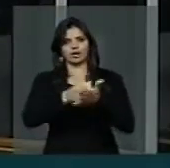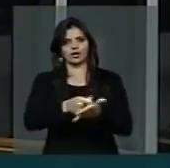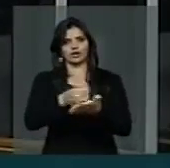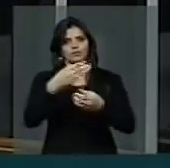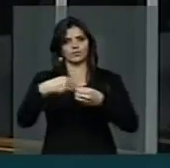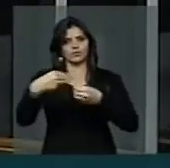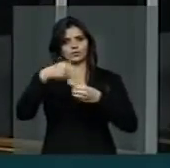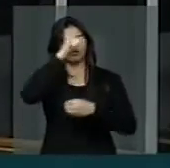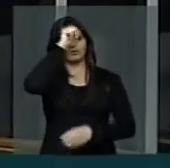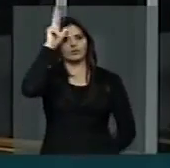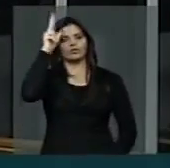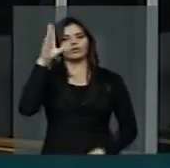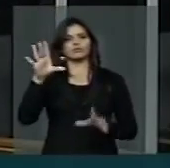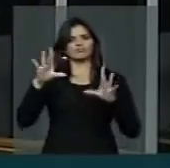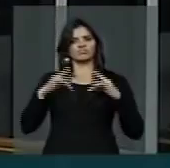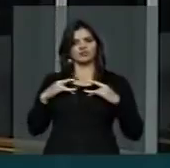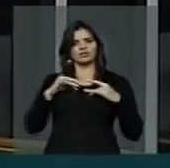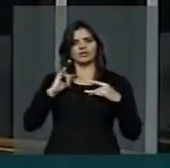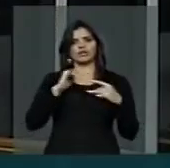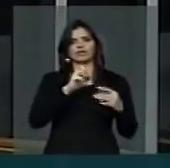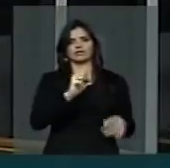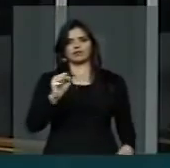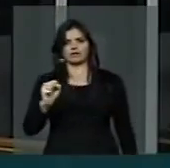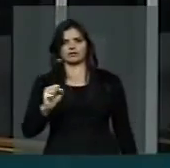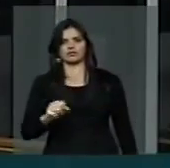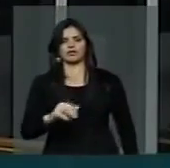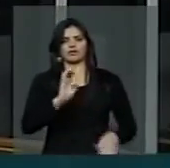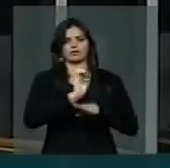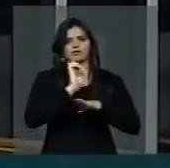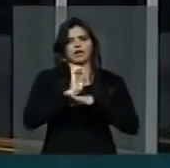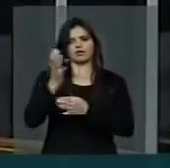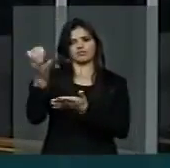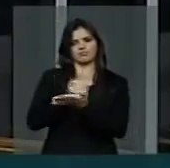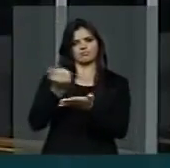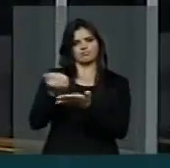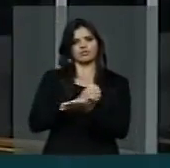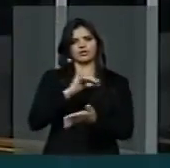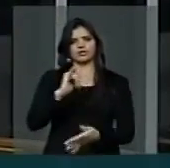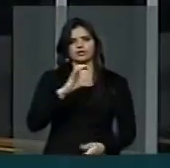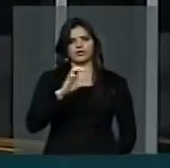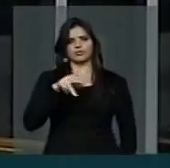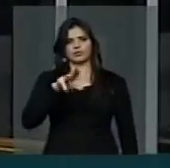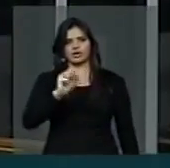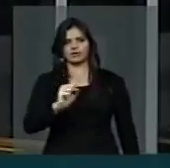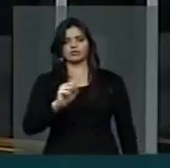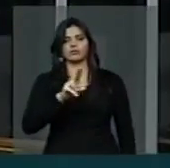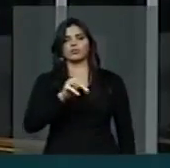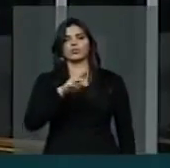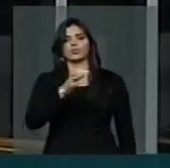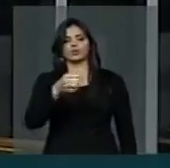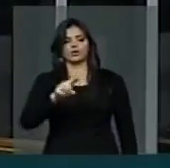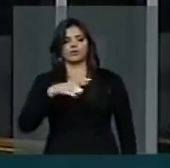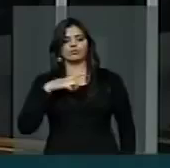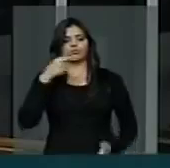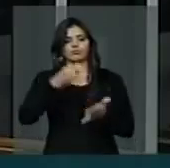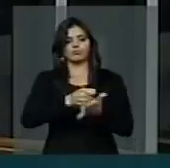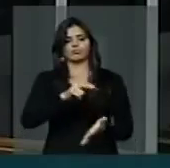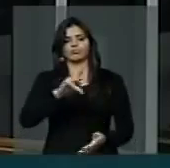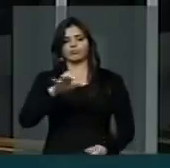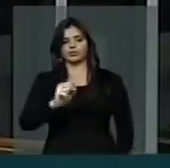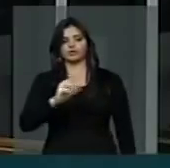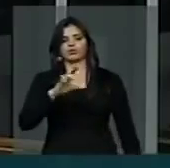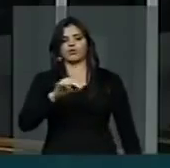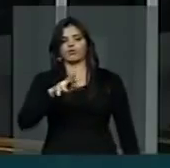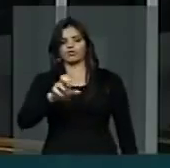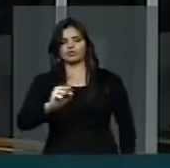município toma o que pode com o ISS, o Estado toma o que pode com o ICMS e a União toma o que pode com PIS, COFINS,